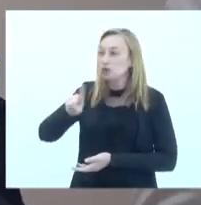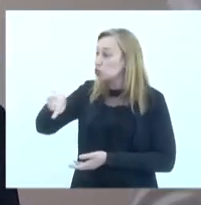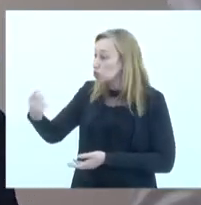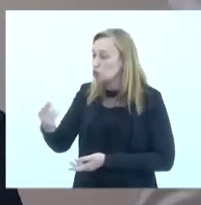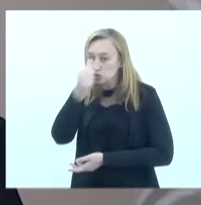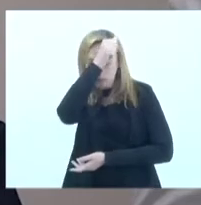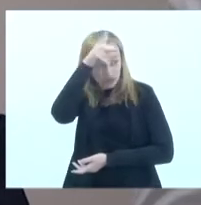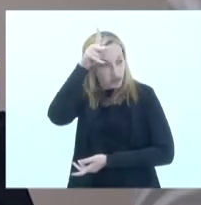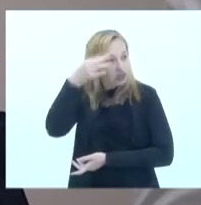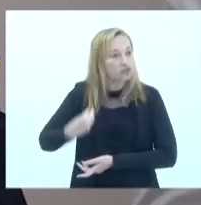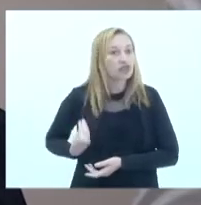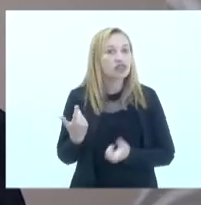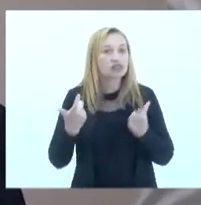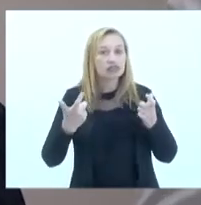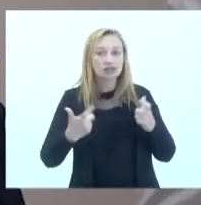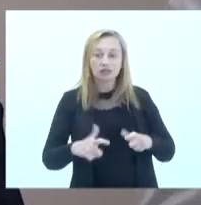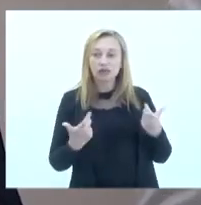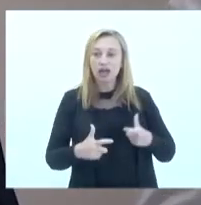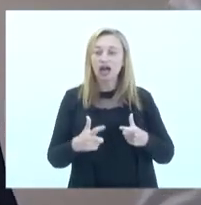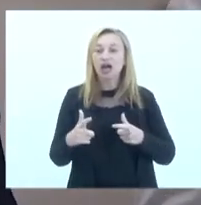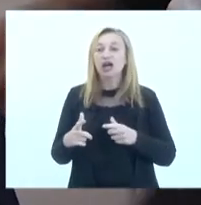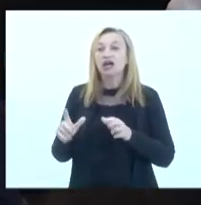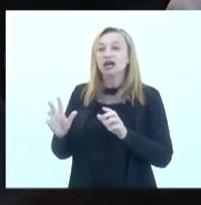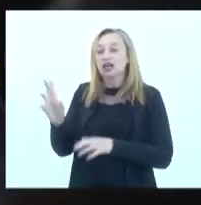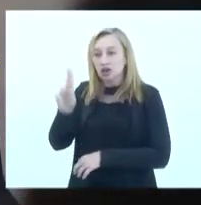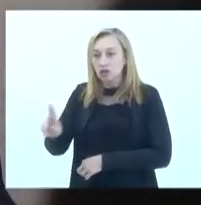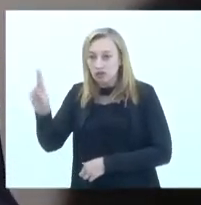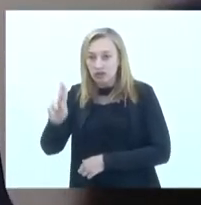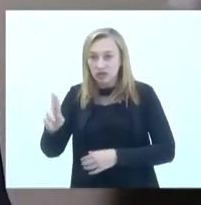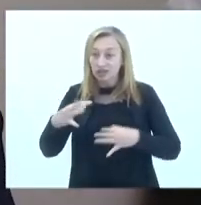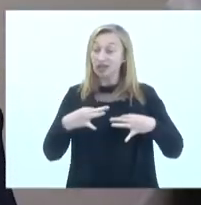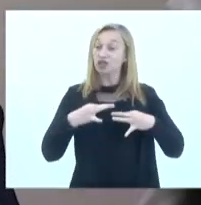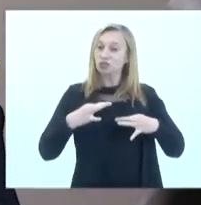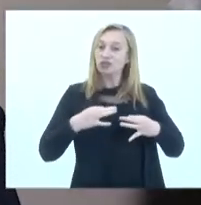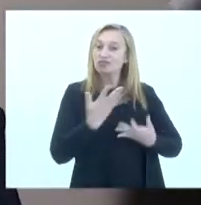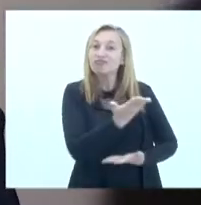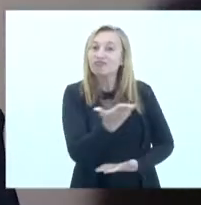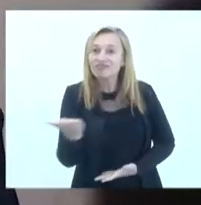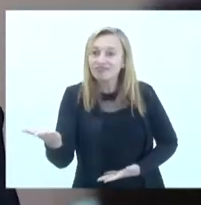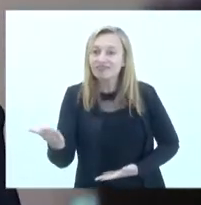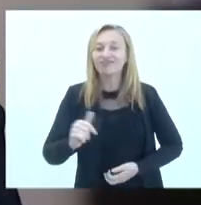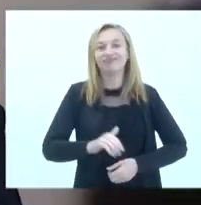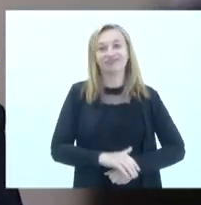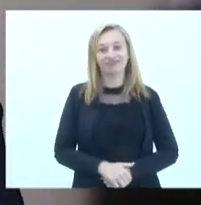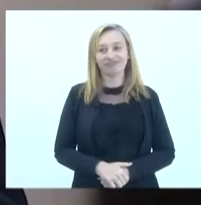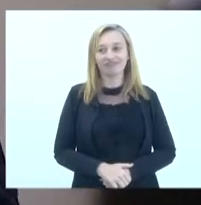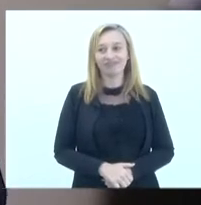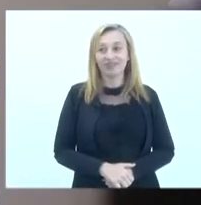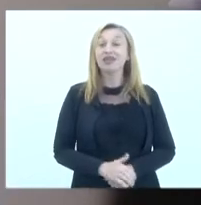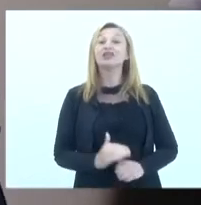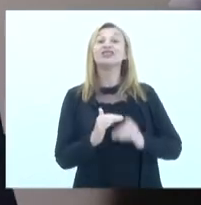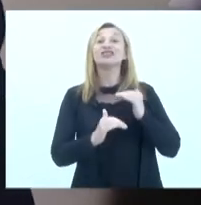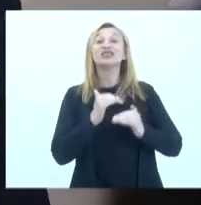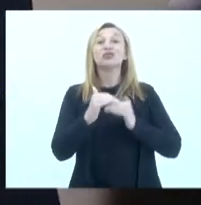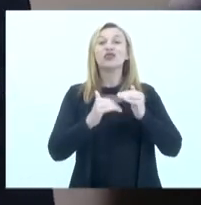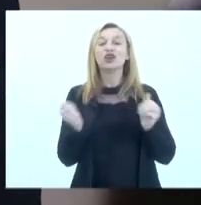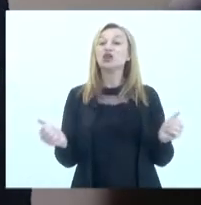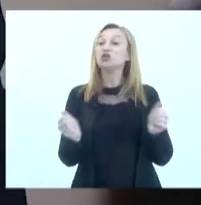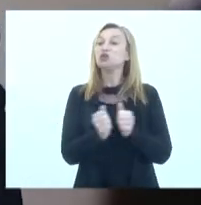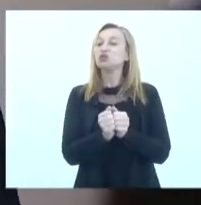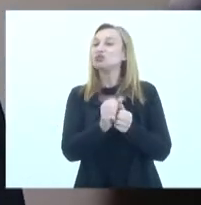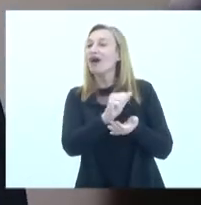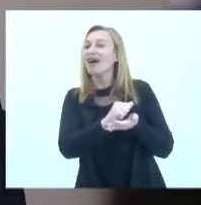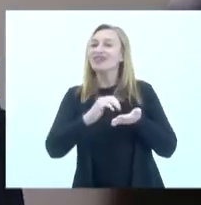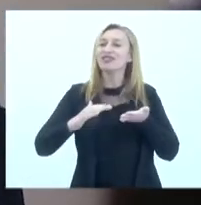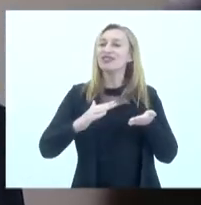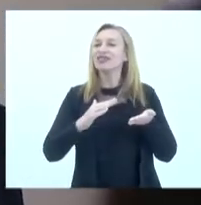aqui presente, que a UERJ está à disposição dos senhores para desenvolver